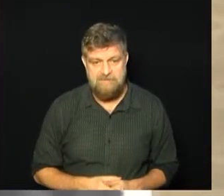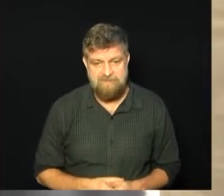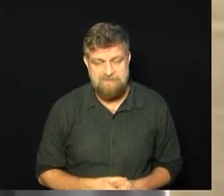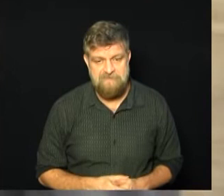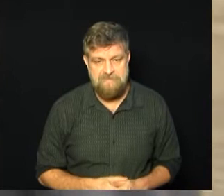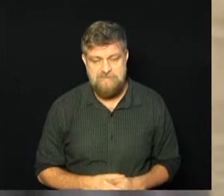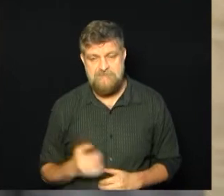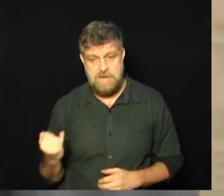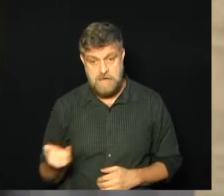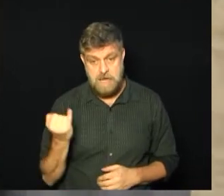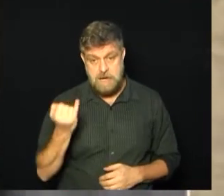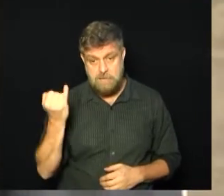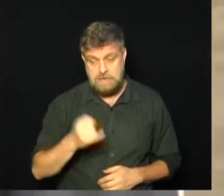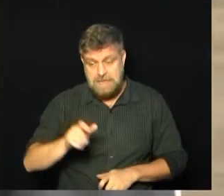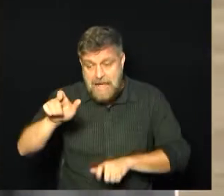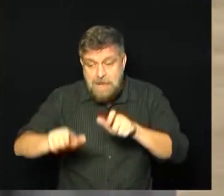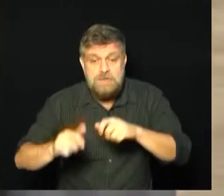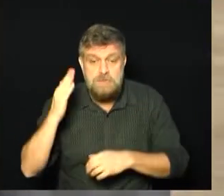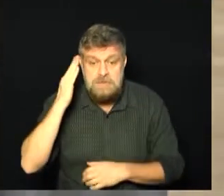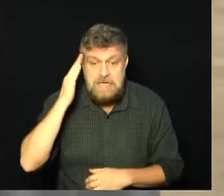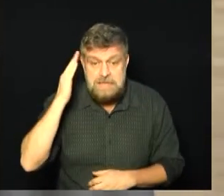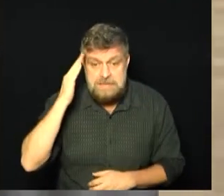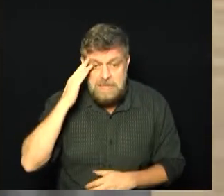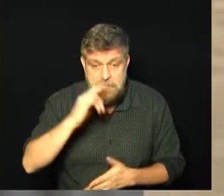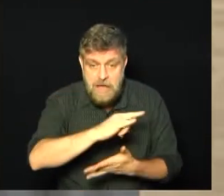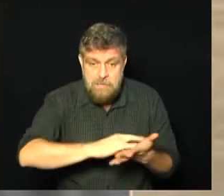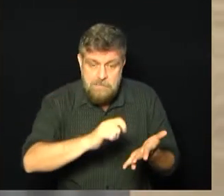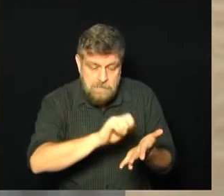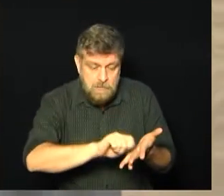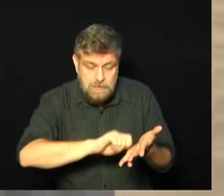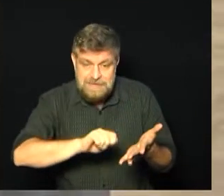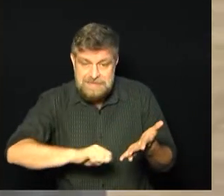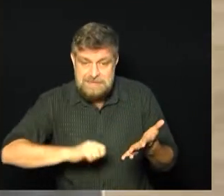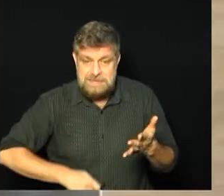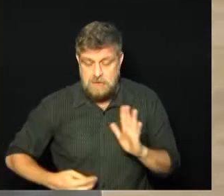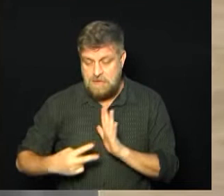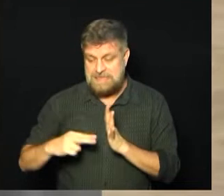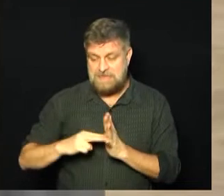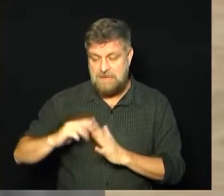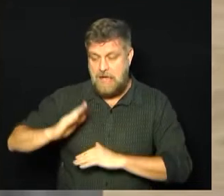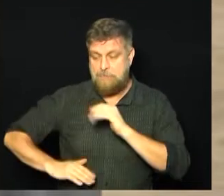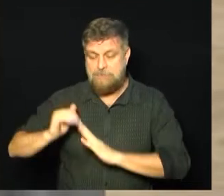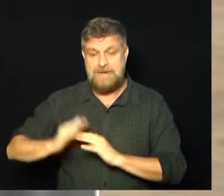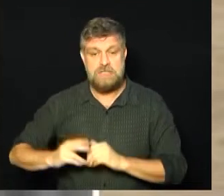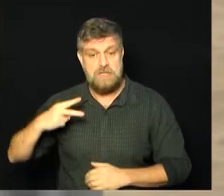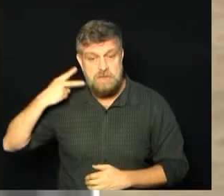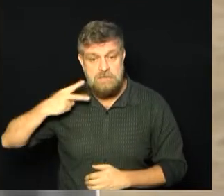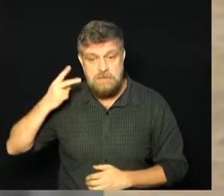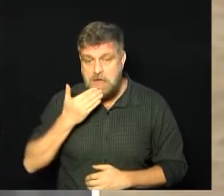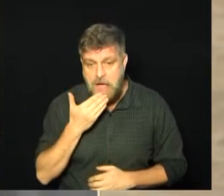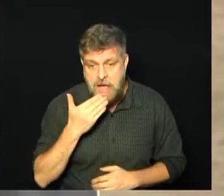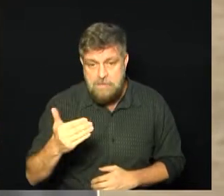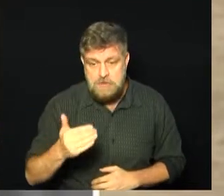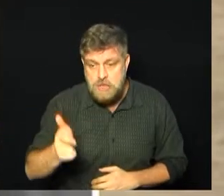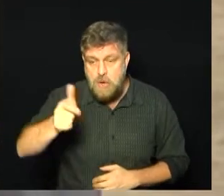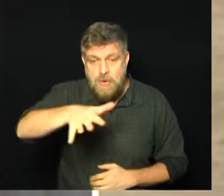É importante, inclusive, que as pessoas saibam que a moção é um instrumento do Legislativo para apelar a outros